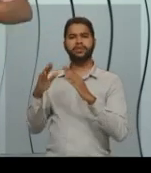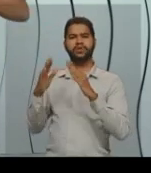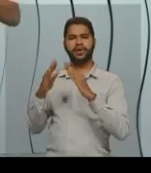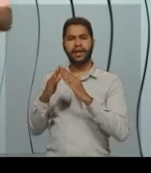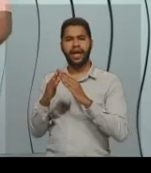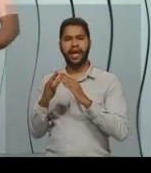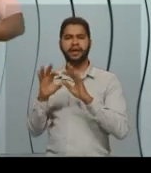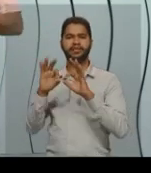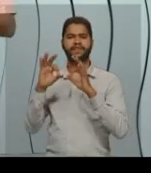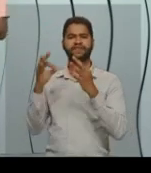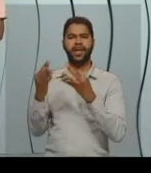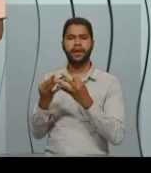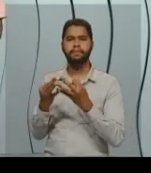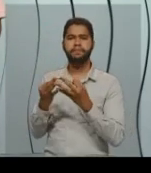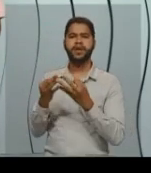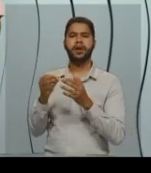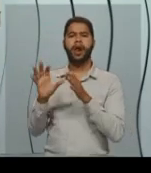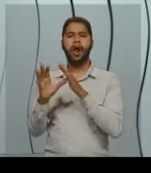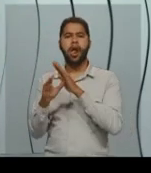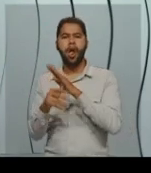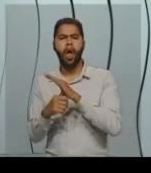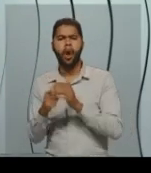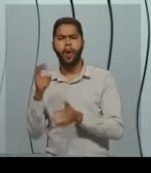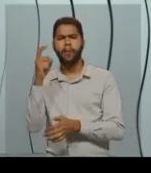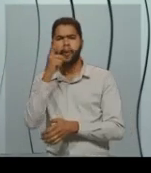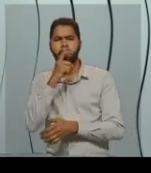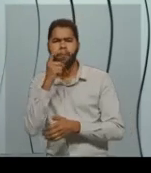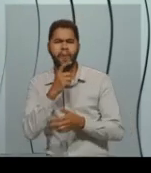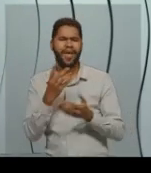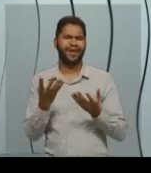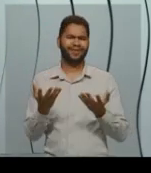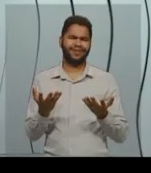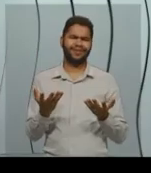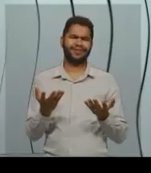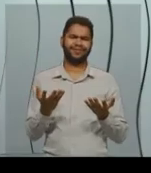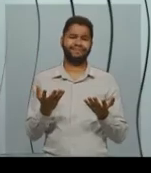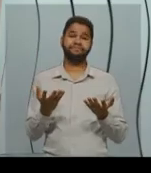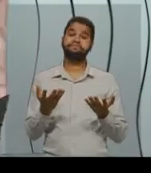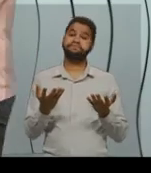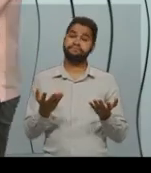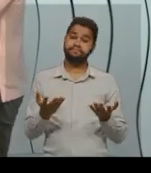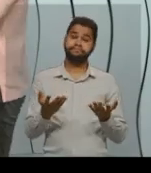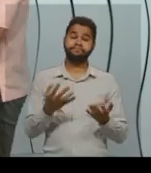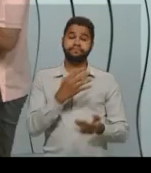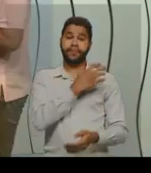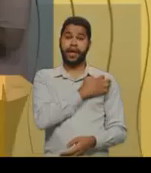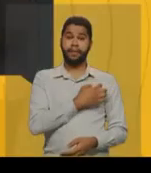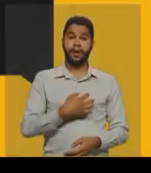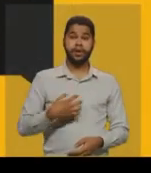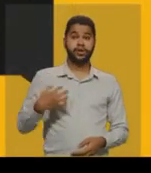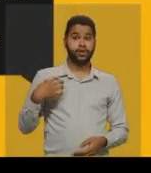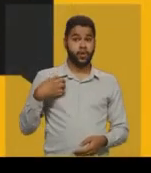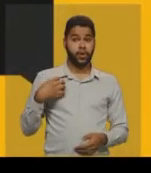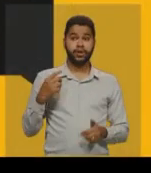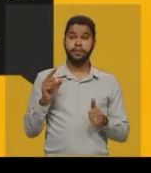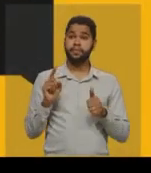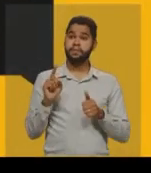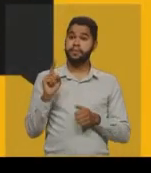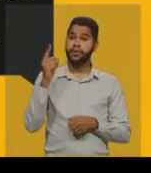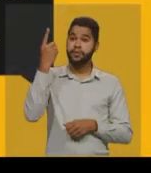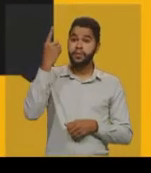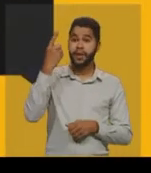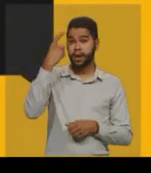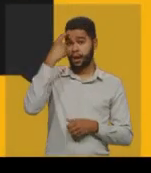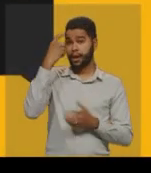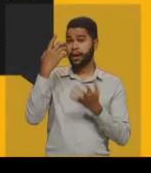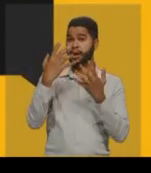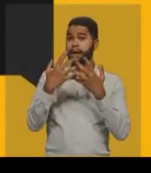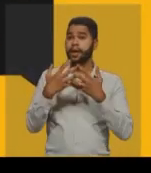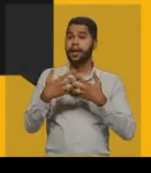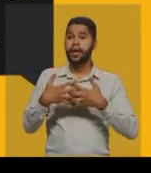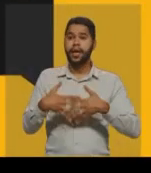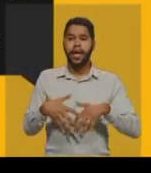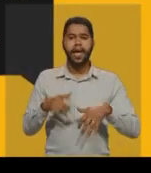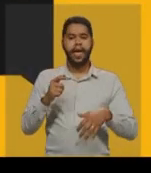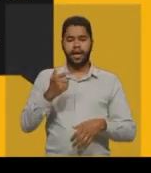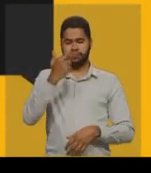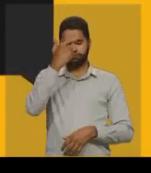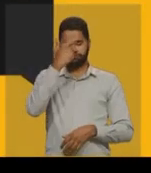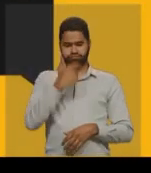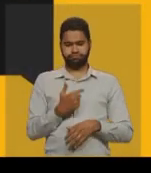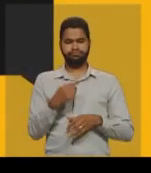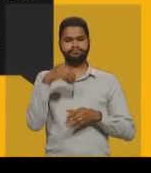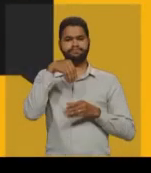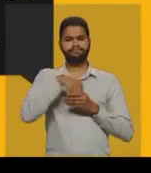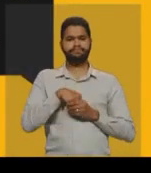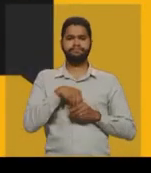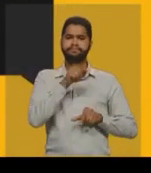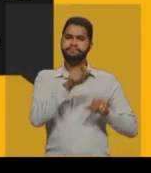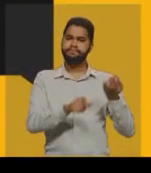roubam, mentem, etc. Para Aristóteles, então, primeira coisa, a racionalidade é a essência do homem.